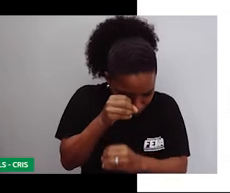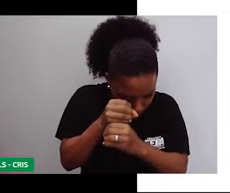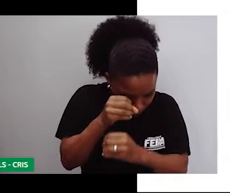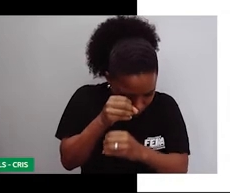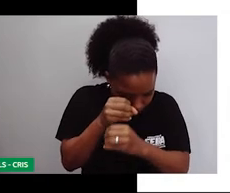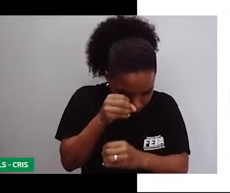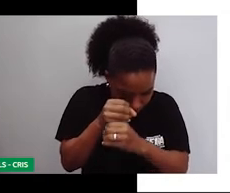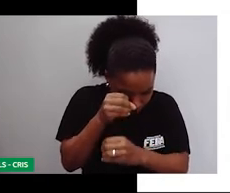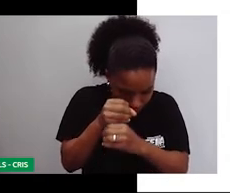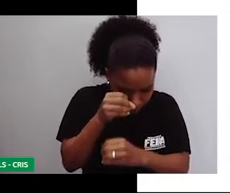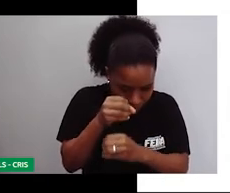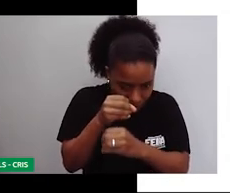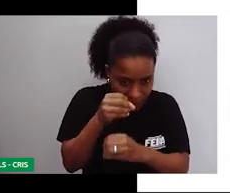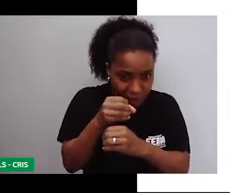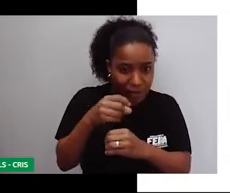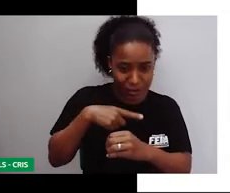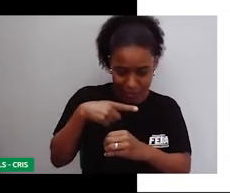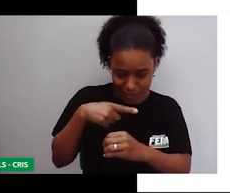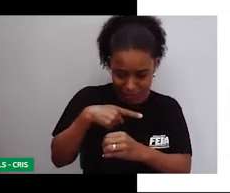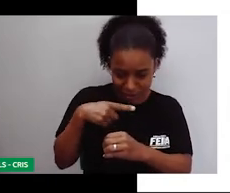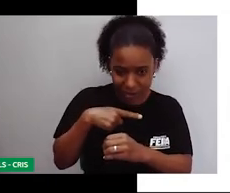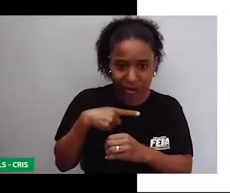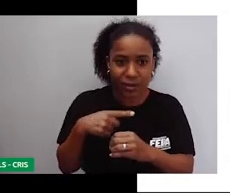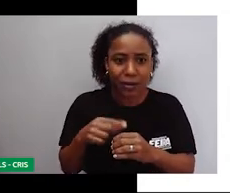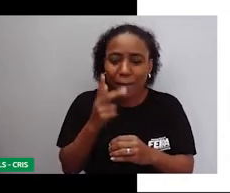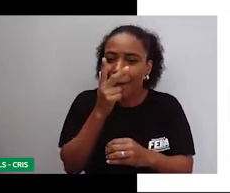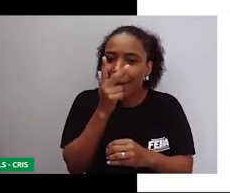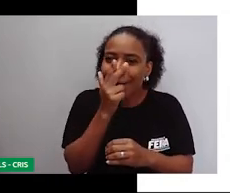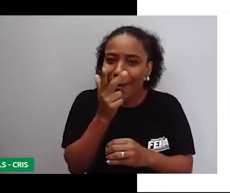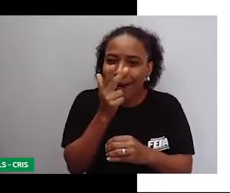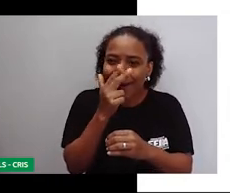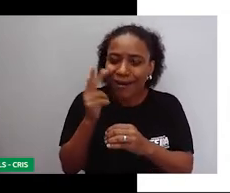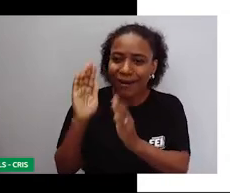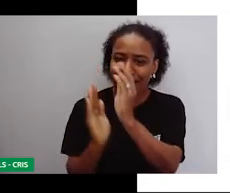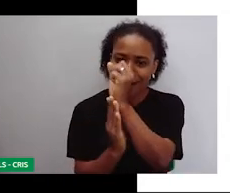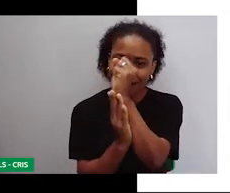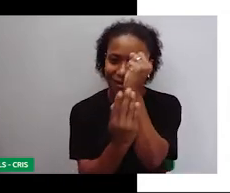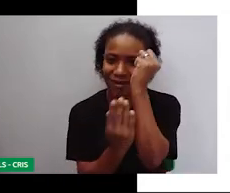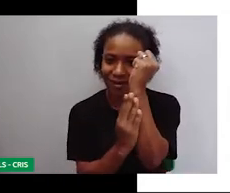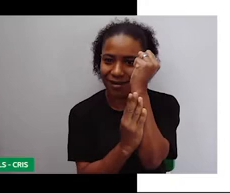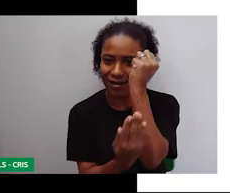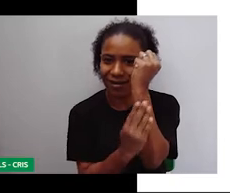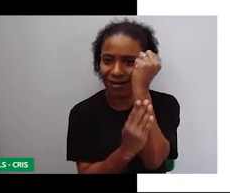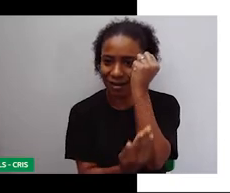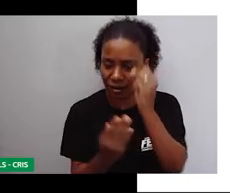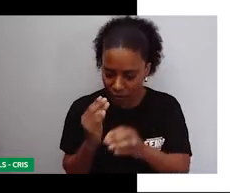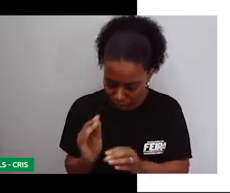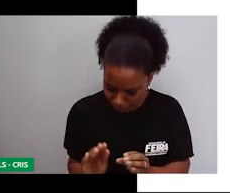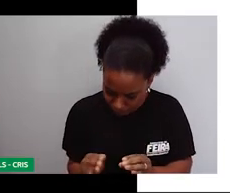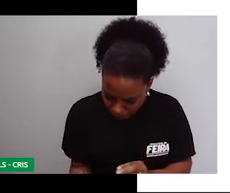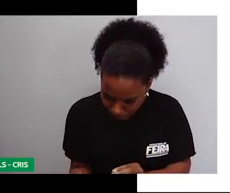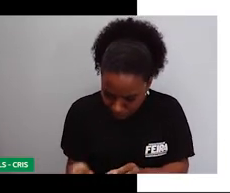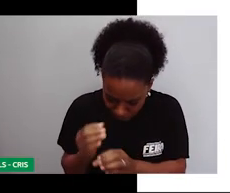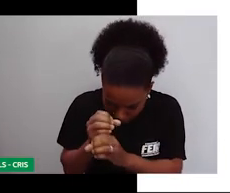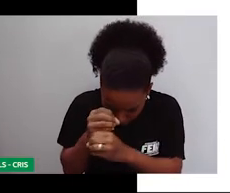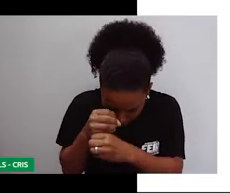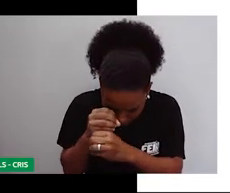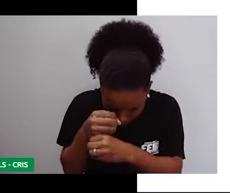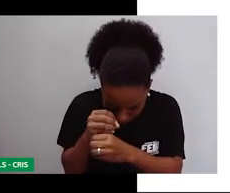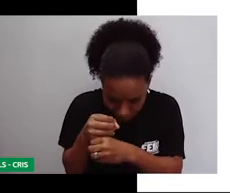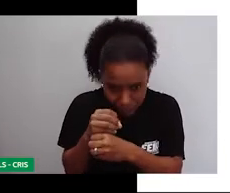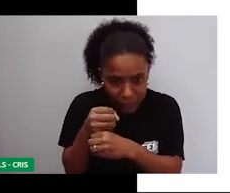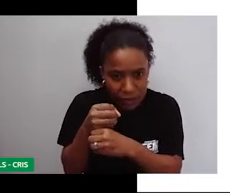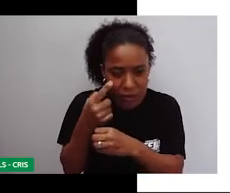bem fininhos de cortiça, que é um tipo de casca de árvore. Hooke viu que a cortiça formava